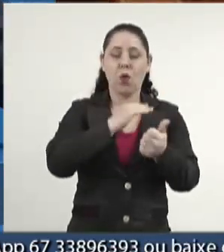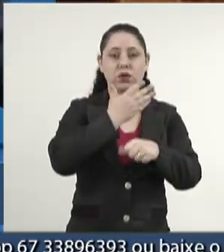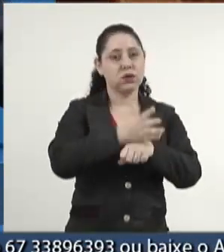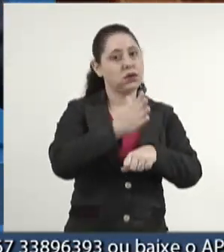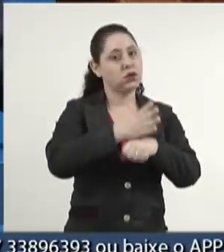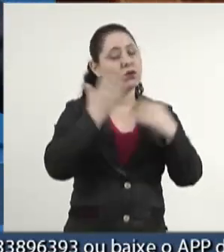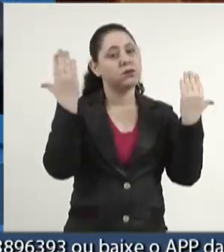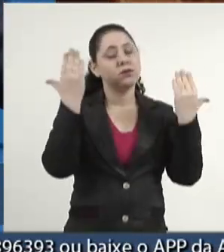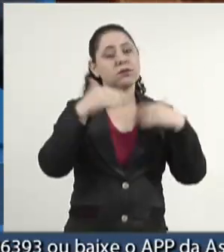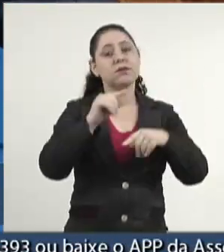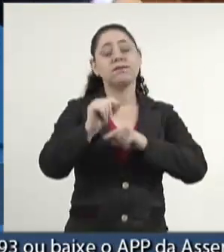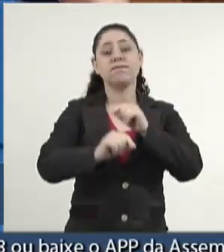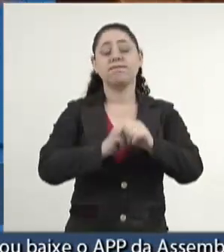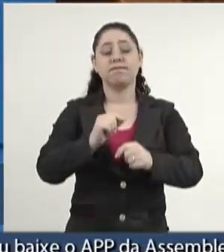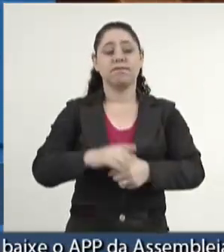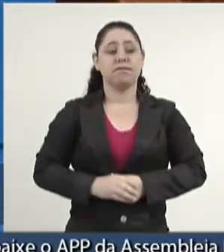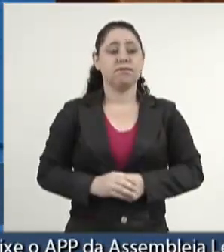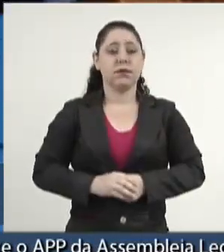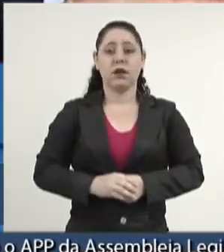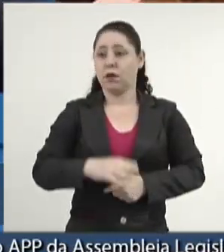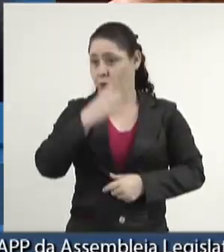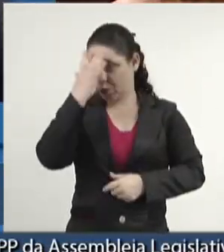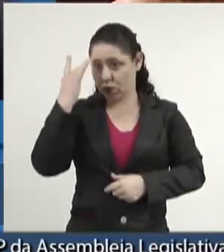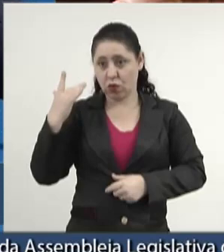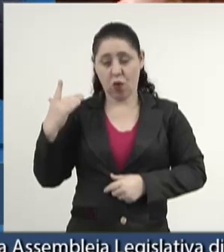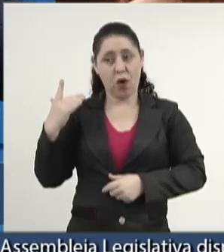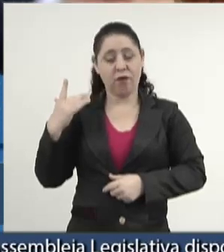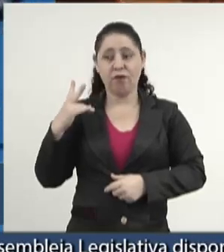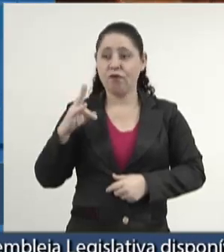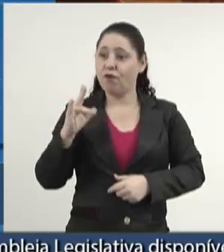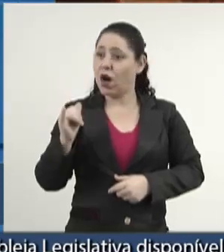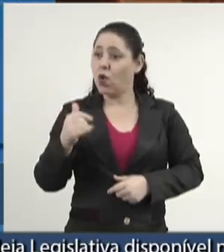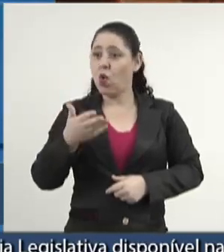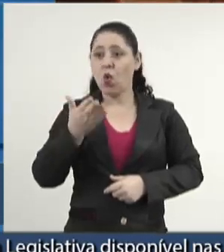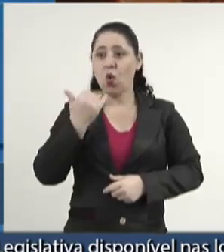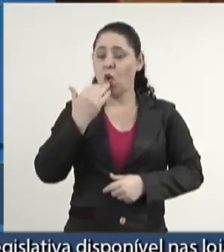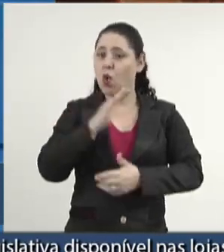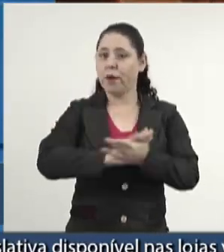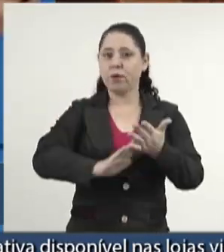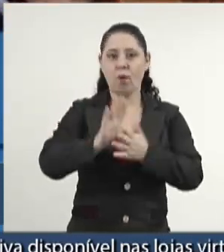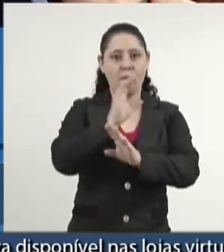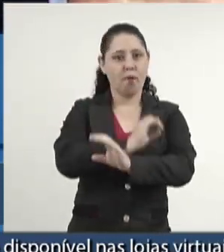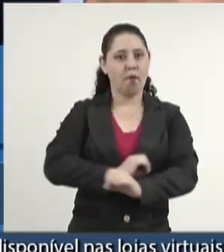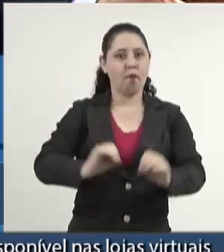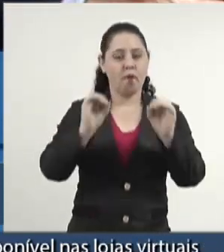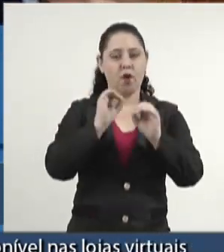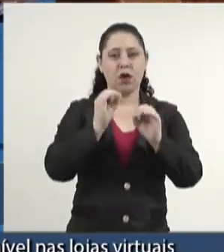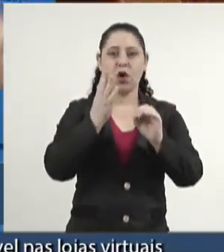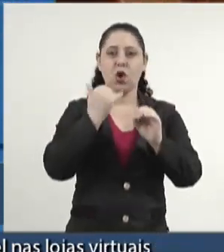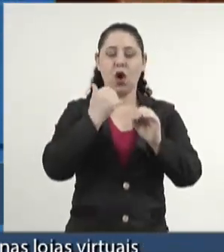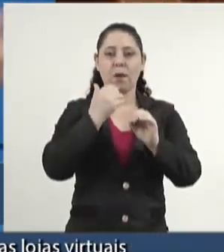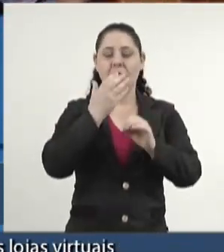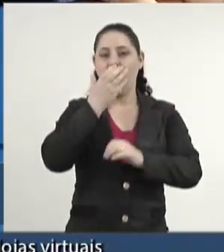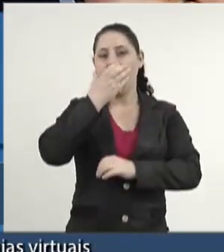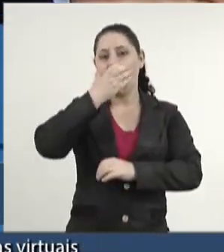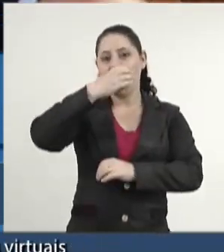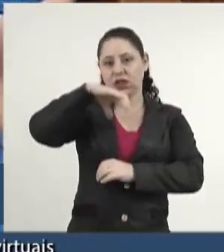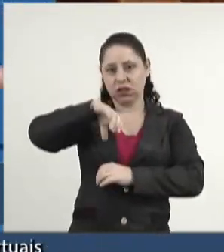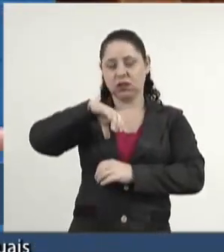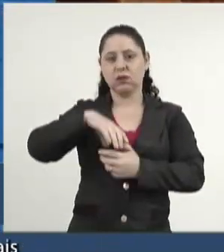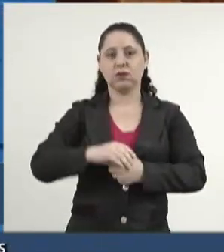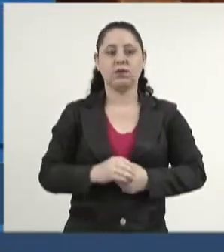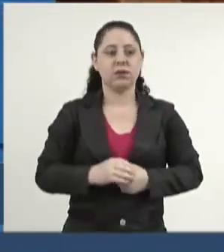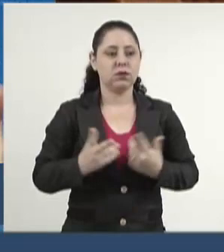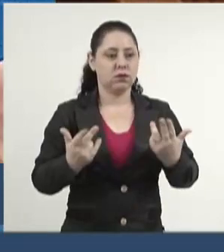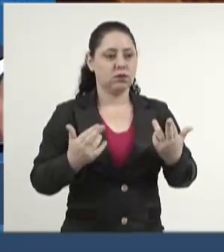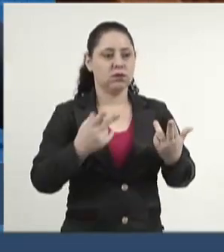aptidão física, o indivíduo vai sem tomar o café da manhã. Às vezes ele come uma maçã, comeu, como